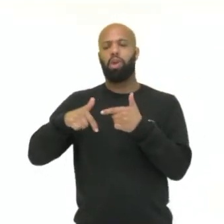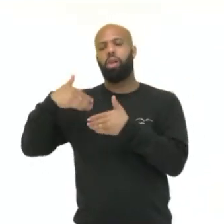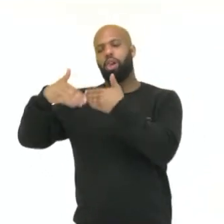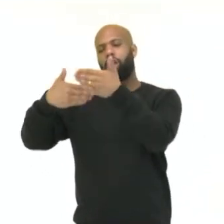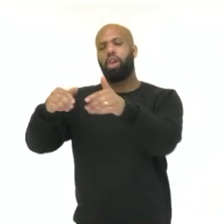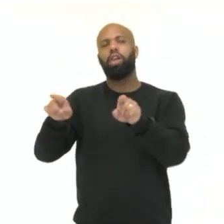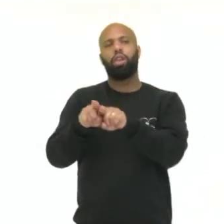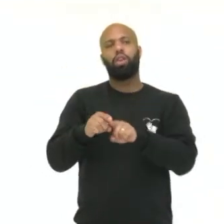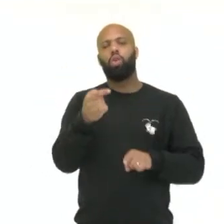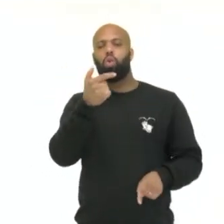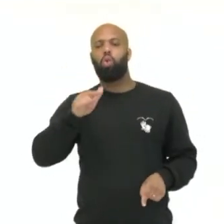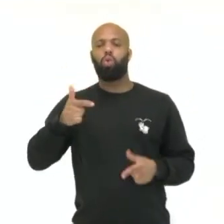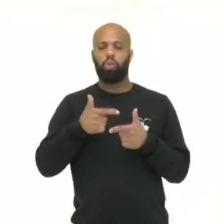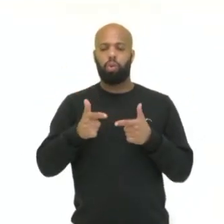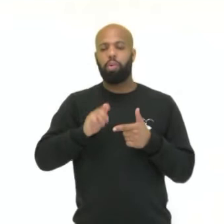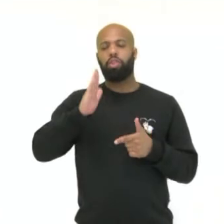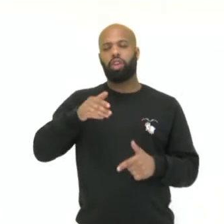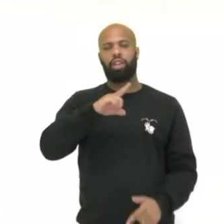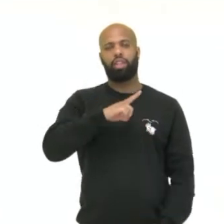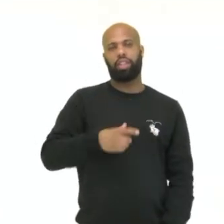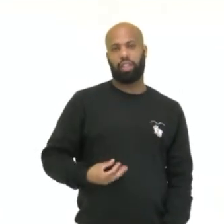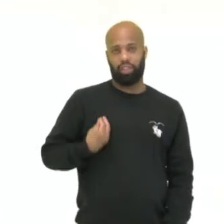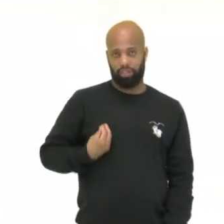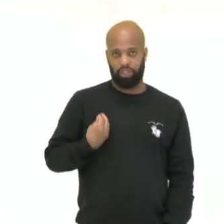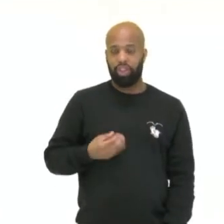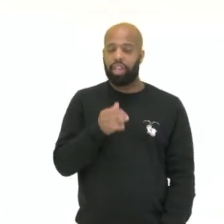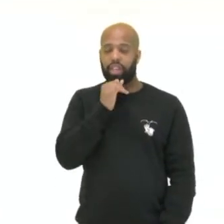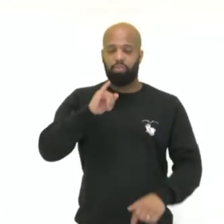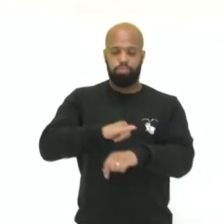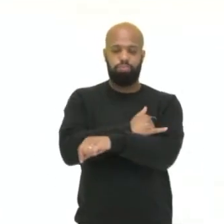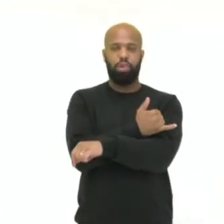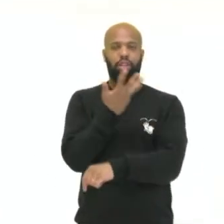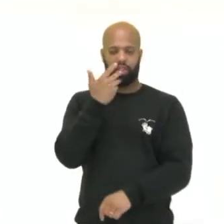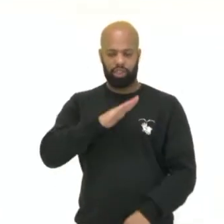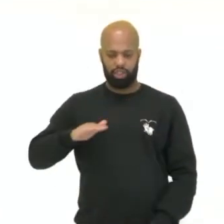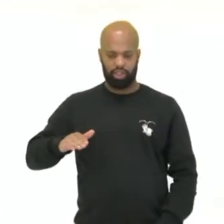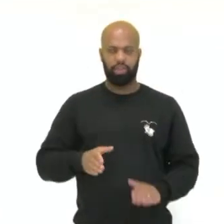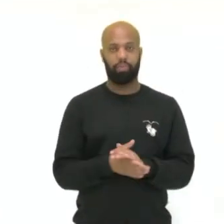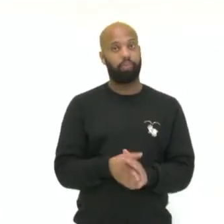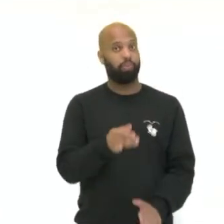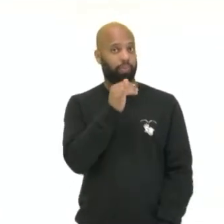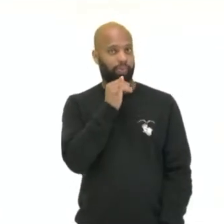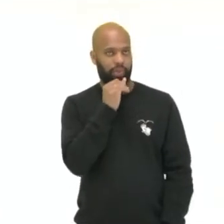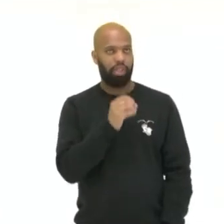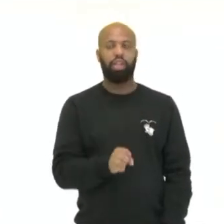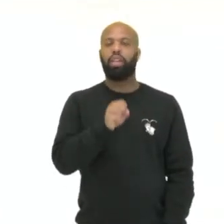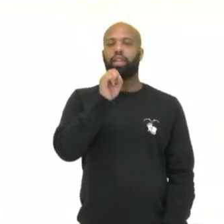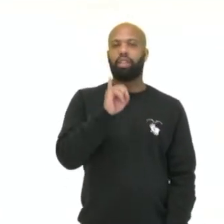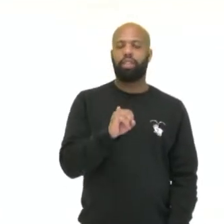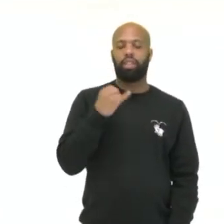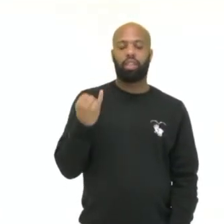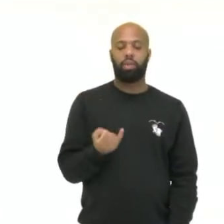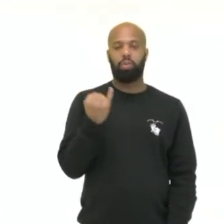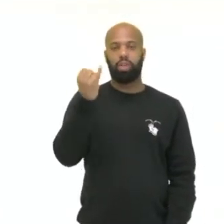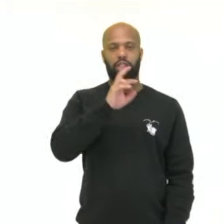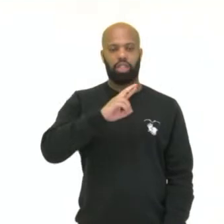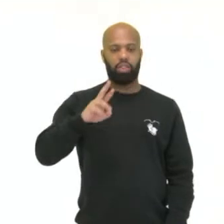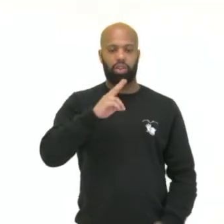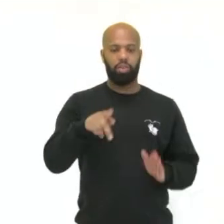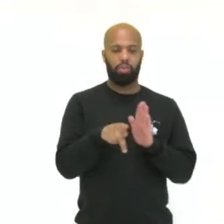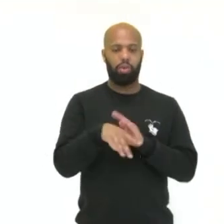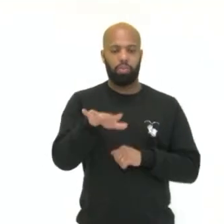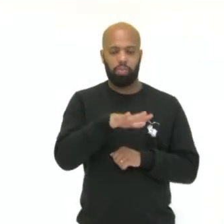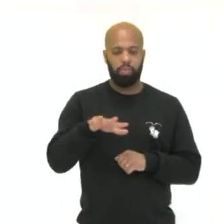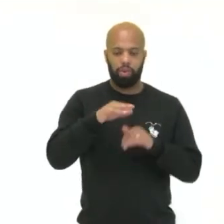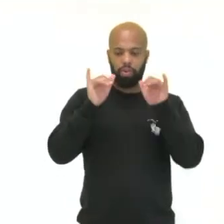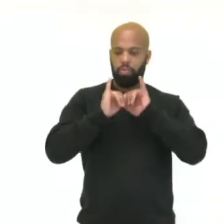outros que já fazem parte da realidade, como a obesidade infantil. Por exemplo, se não fosse importante para o mercado anunciar